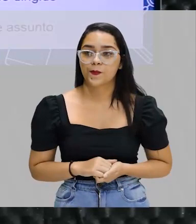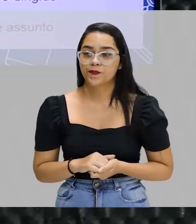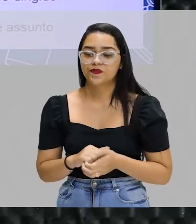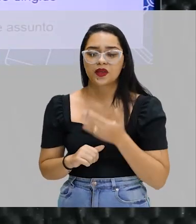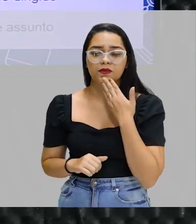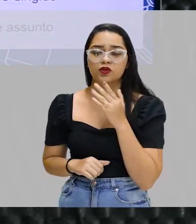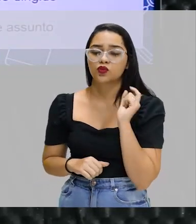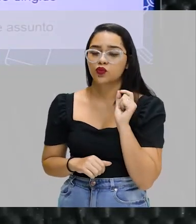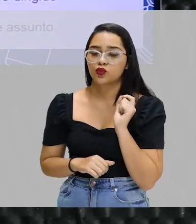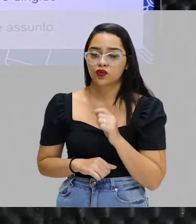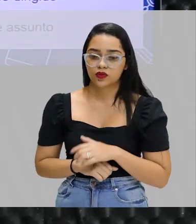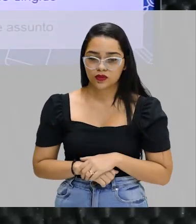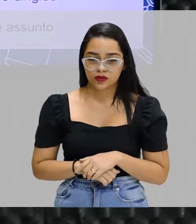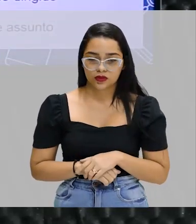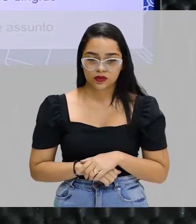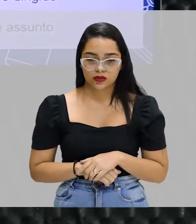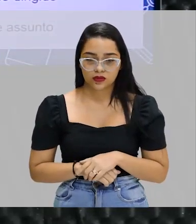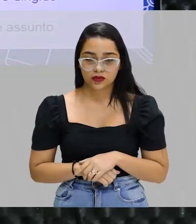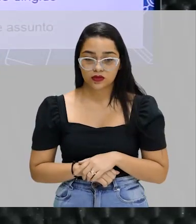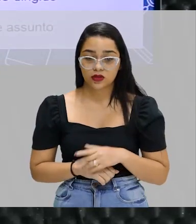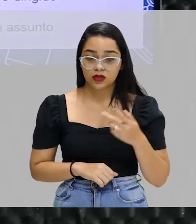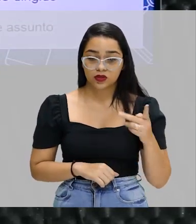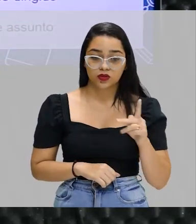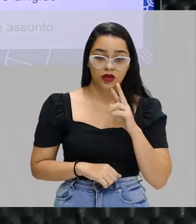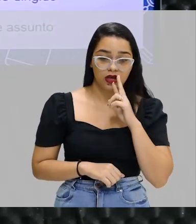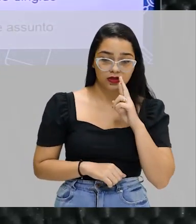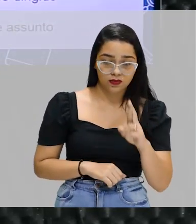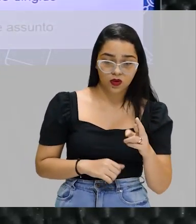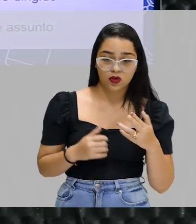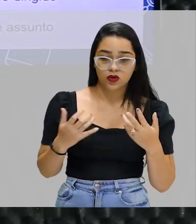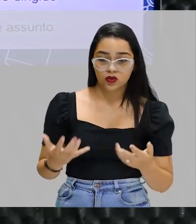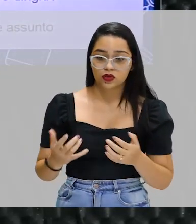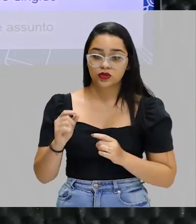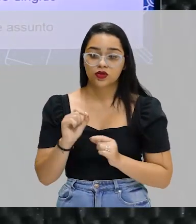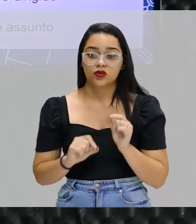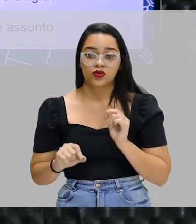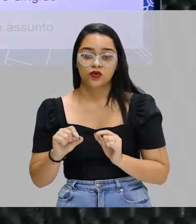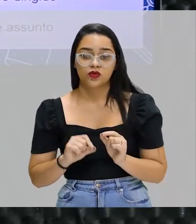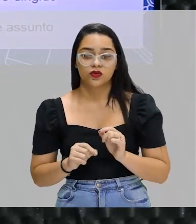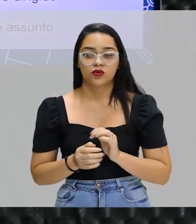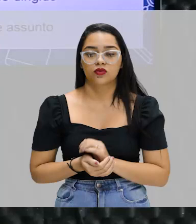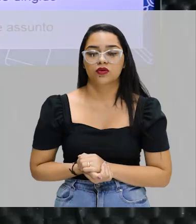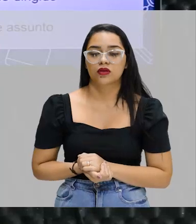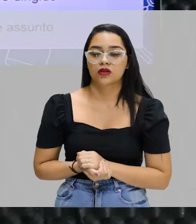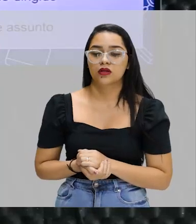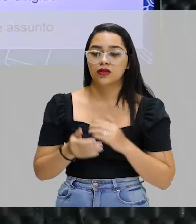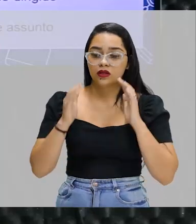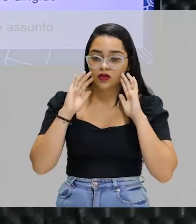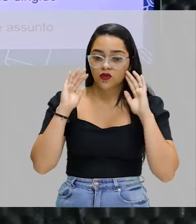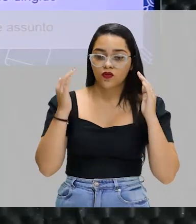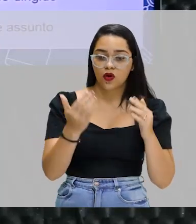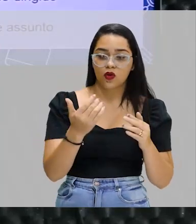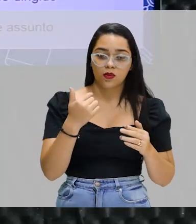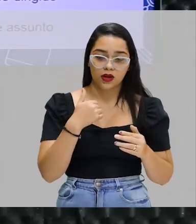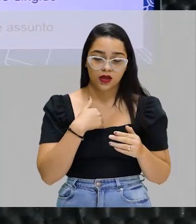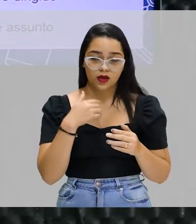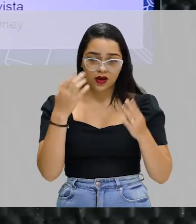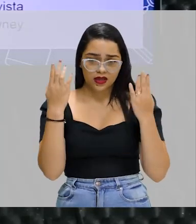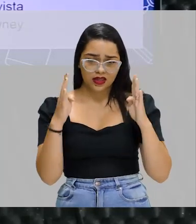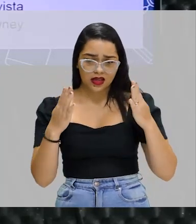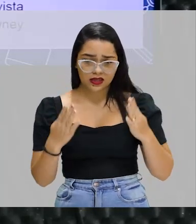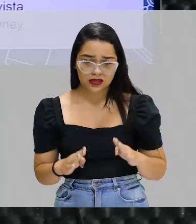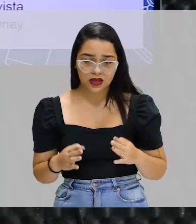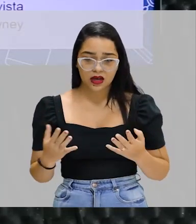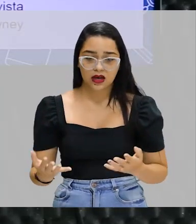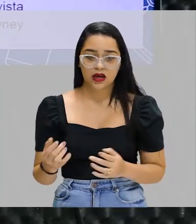está pedindo, em sua resposta, a atriz. Então, o foco para eu analisar essa